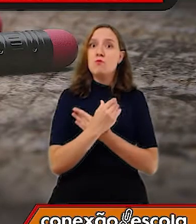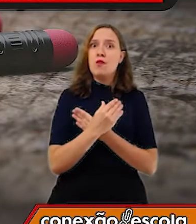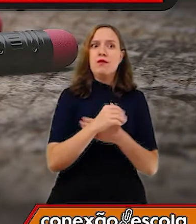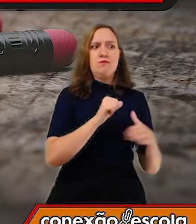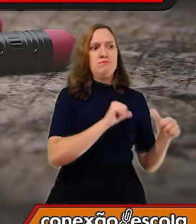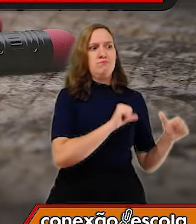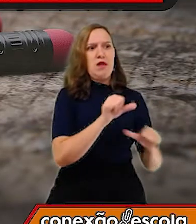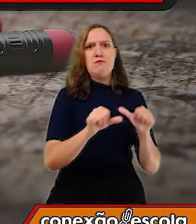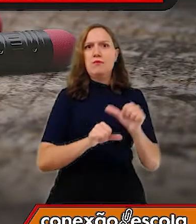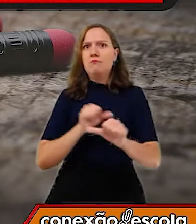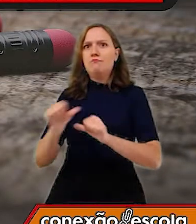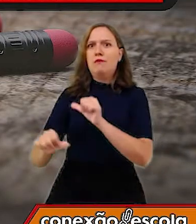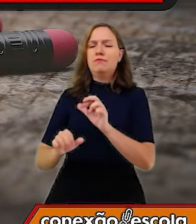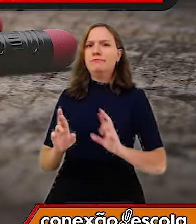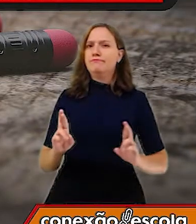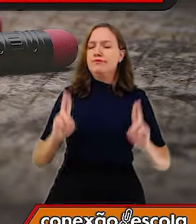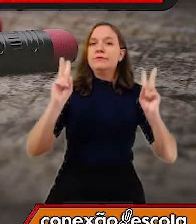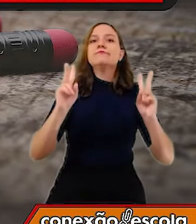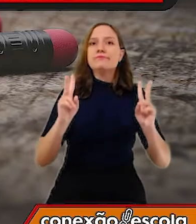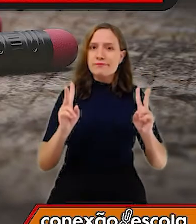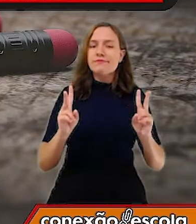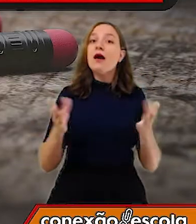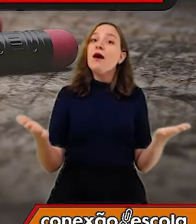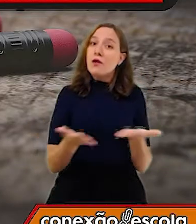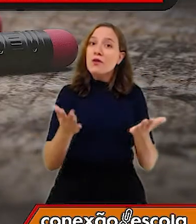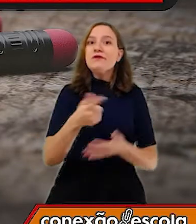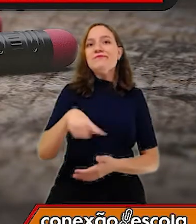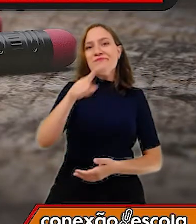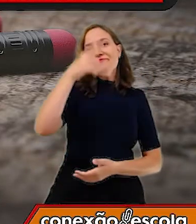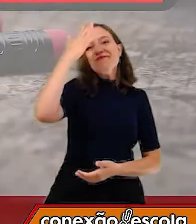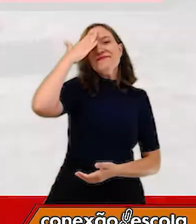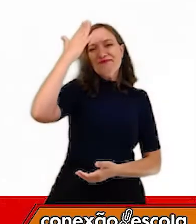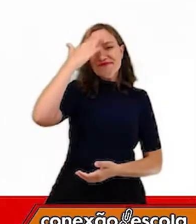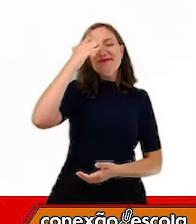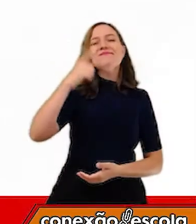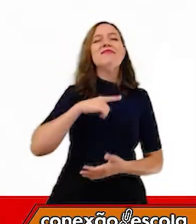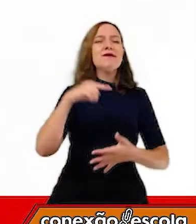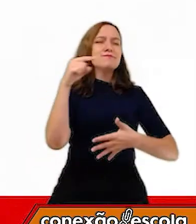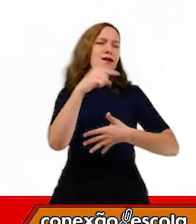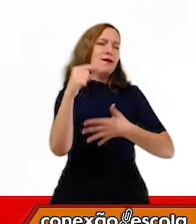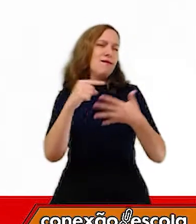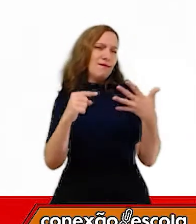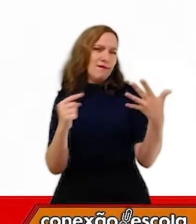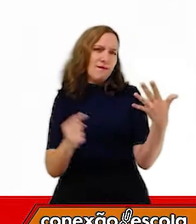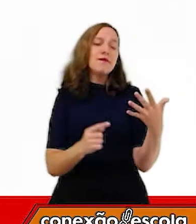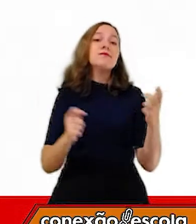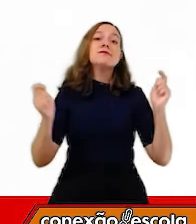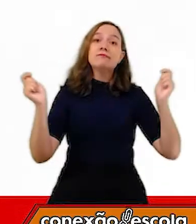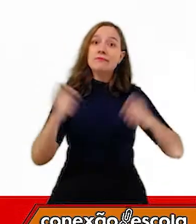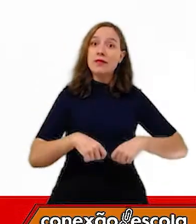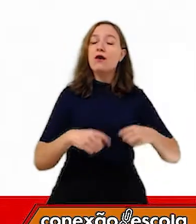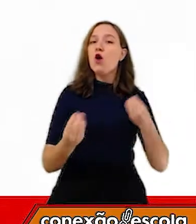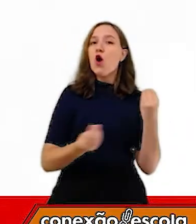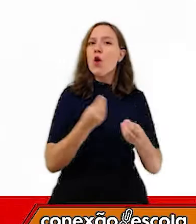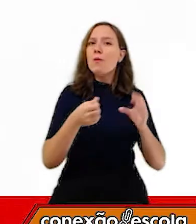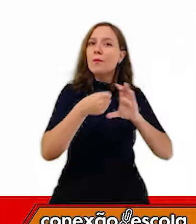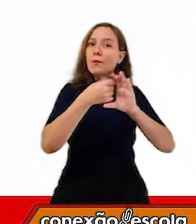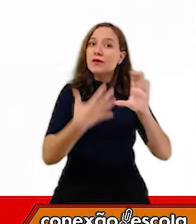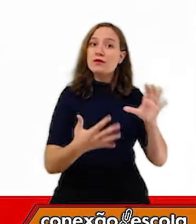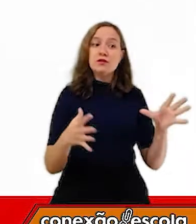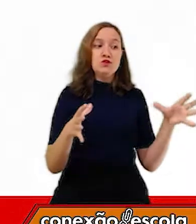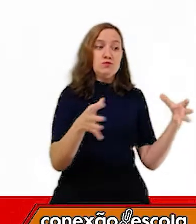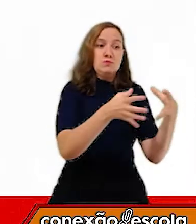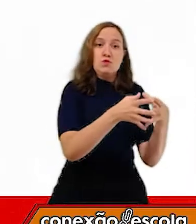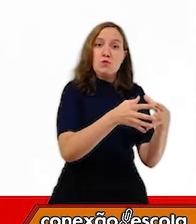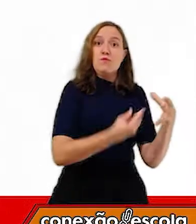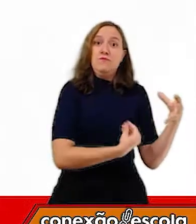Então agora você já sabe que existem elementos que podem ser classificados como